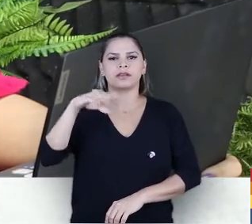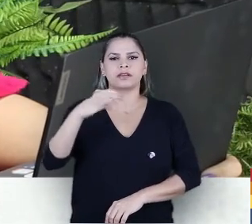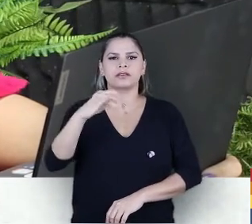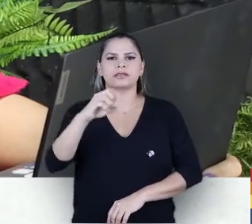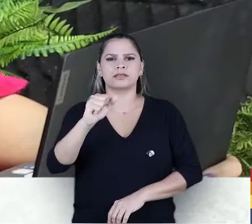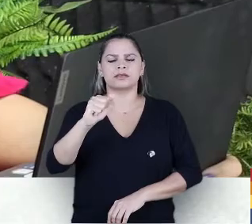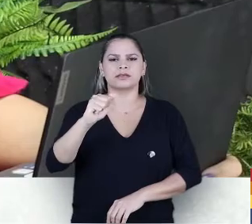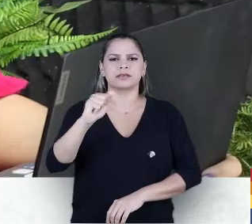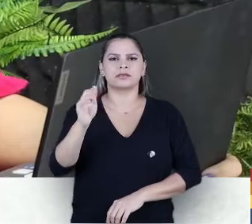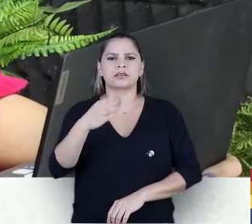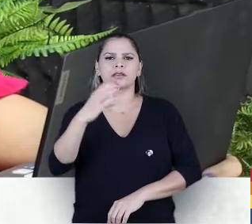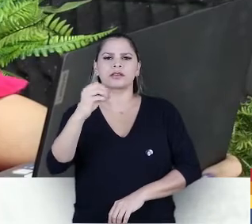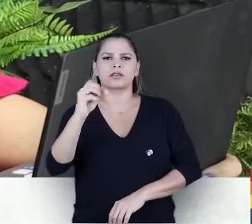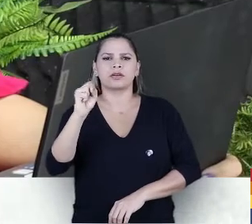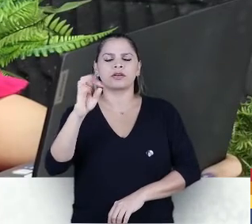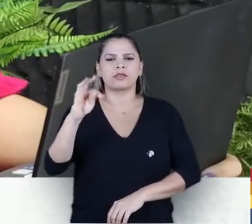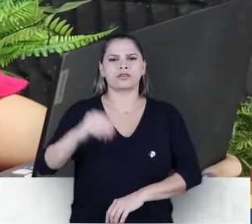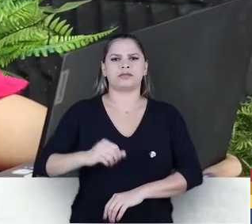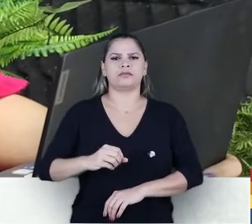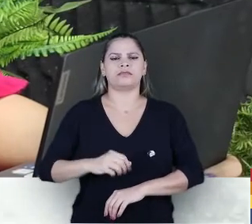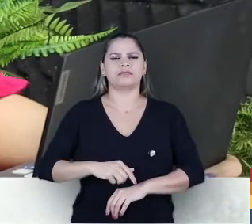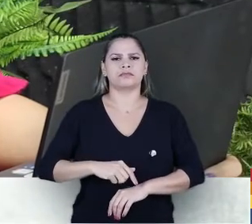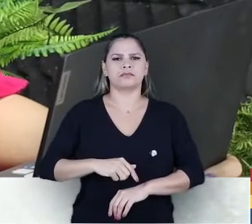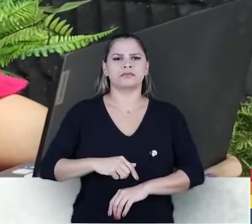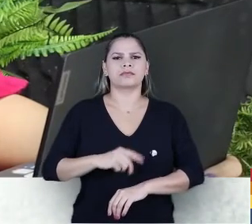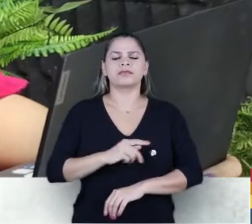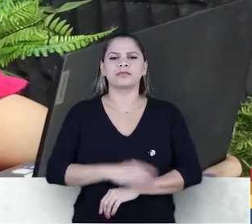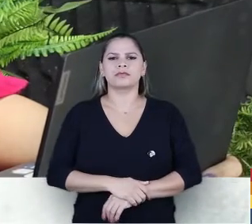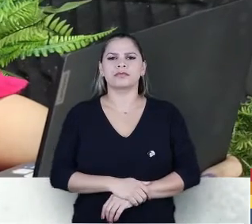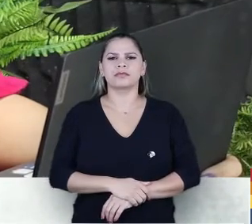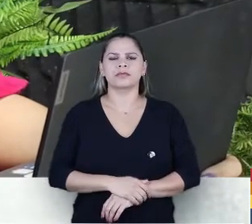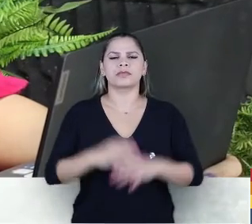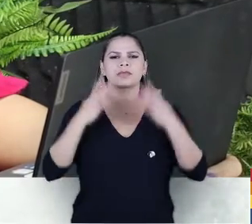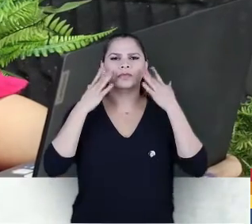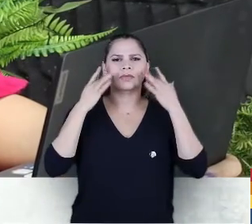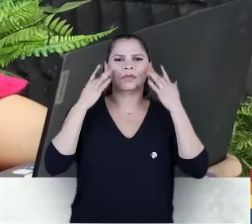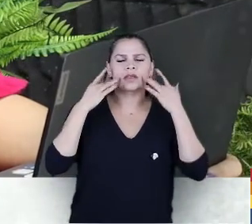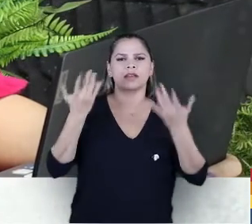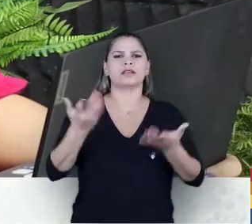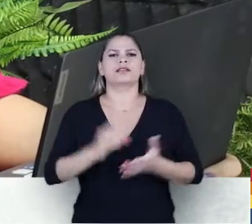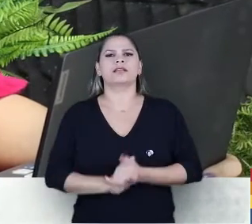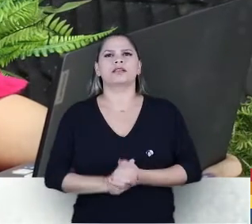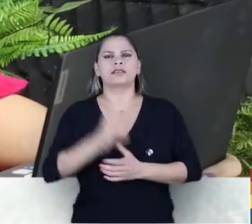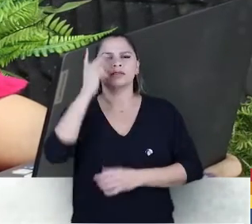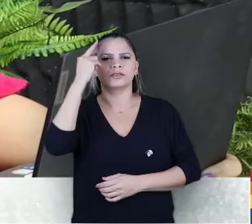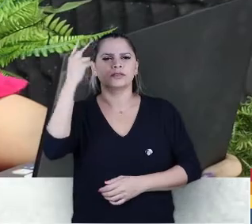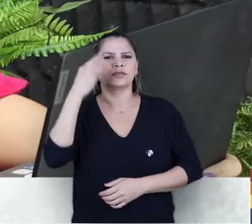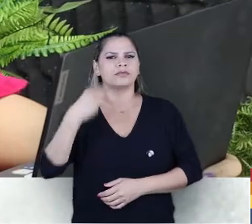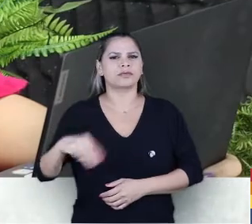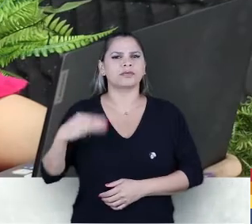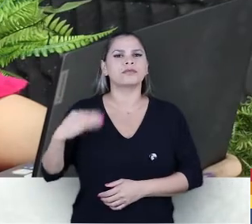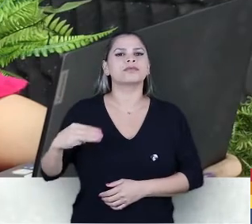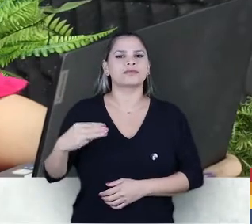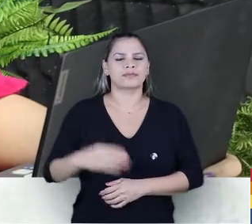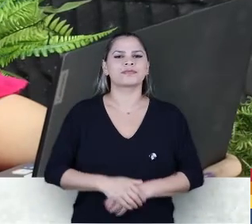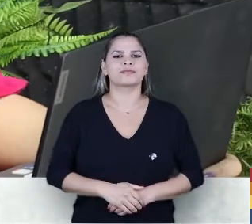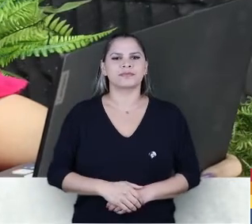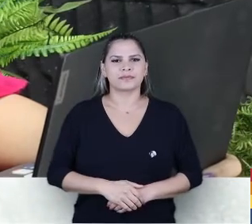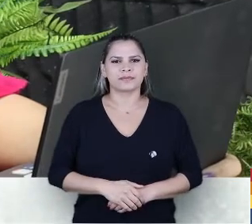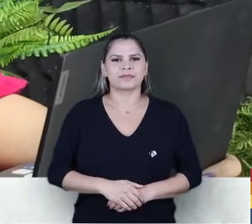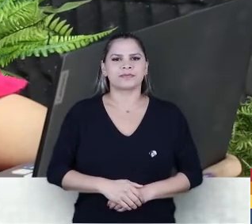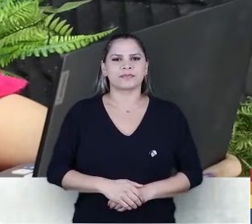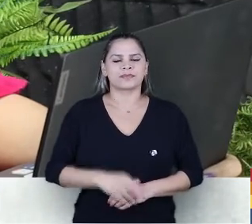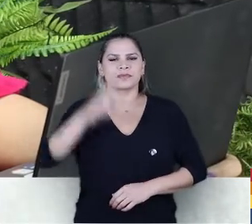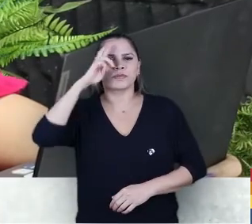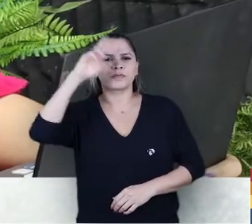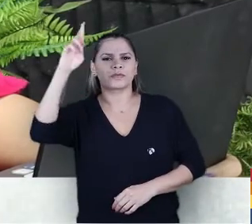Superior, é mestranda em Arte pela UFMA, foi redatora do componente curricular Arte, do documento curricular do Território Maranhense para o